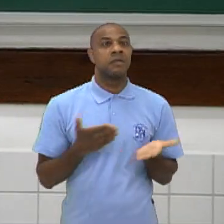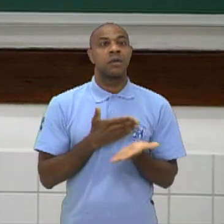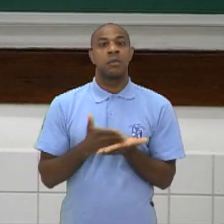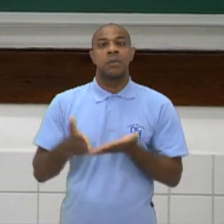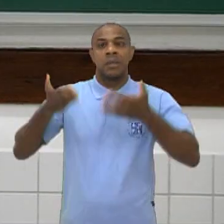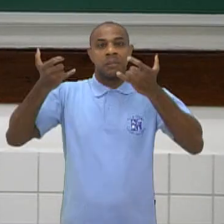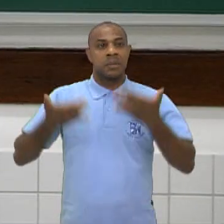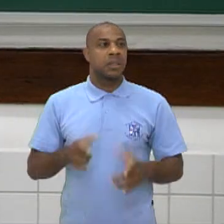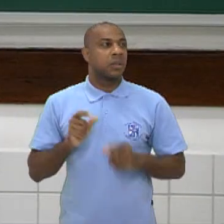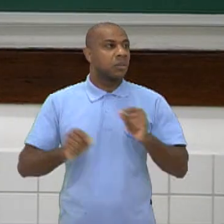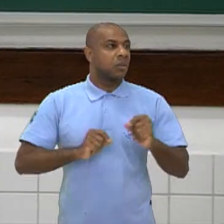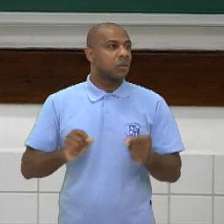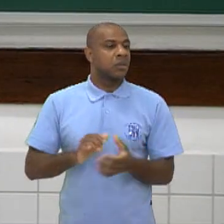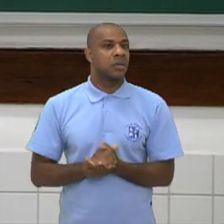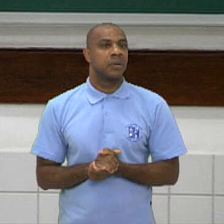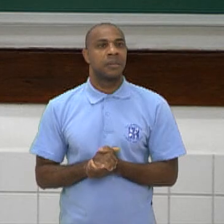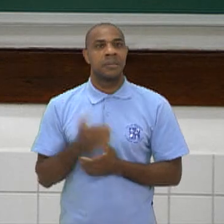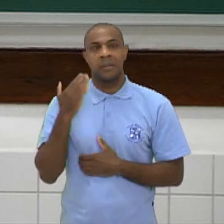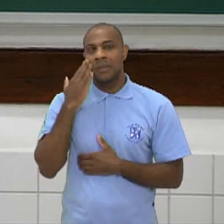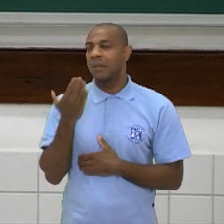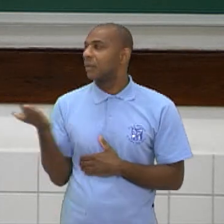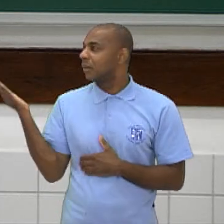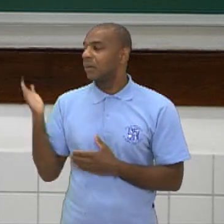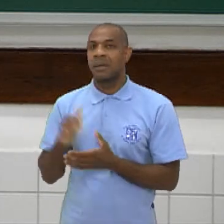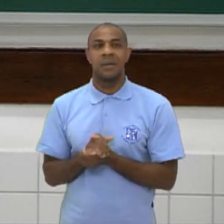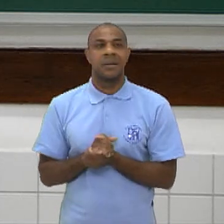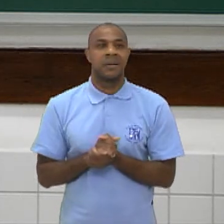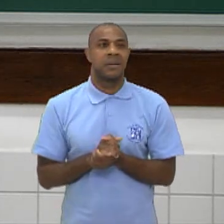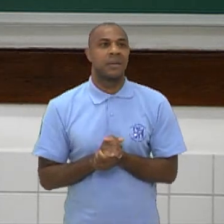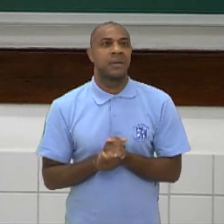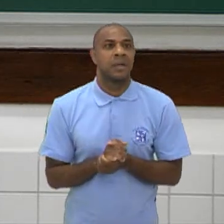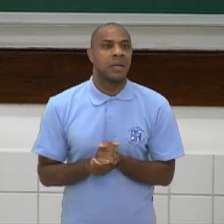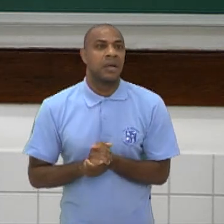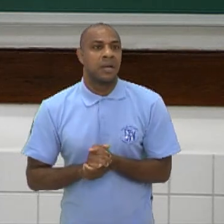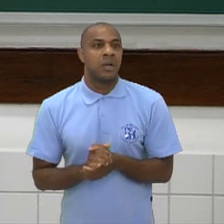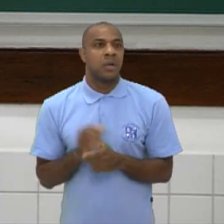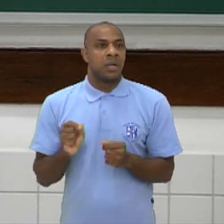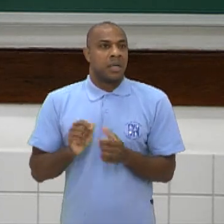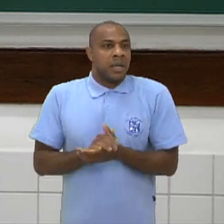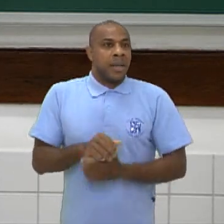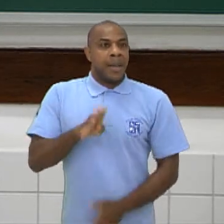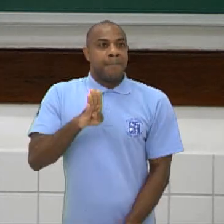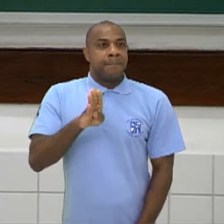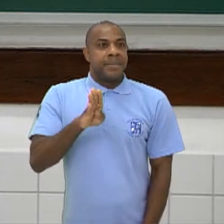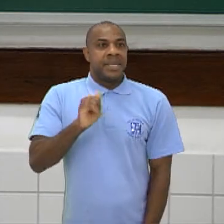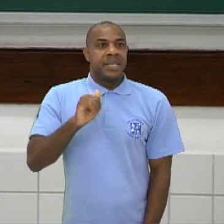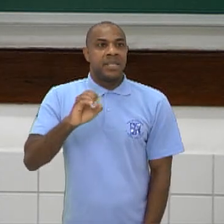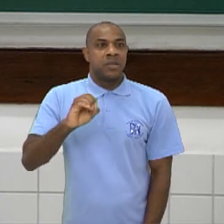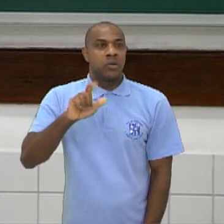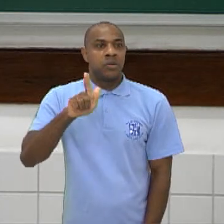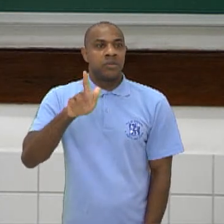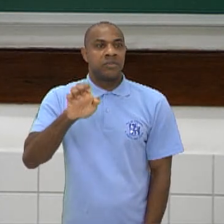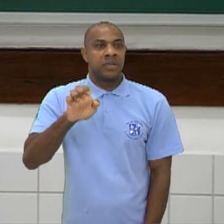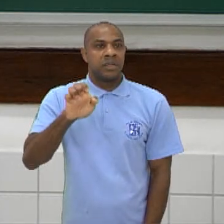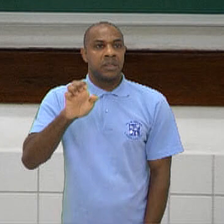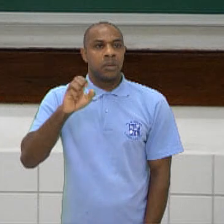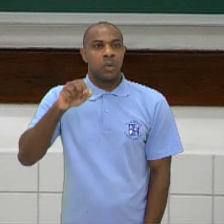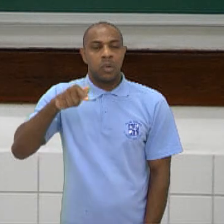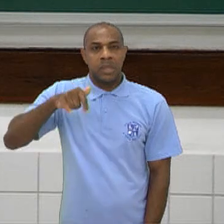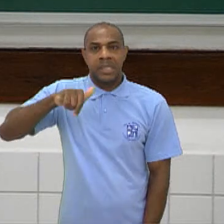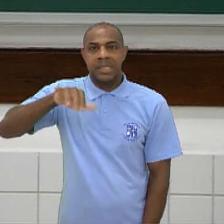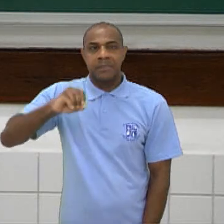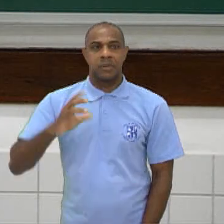falar hoje ciclos biogeoquímicos. Primeira aula, a gente vai ter 3 aulas sobre isso. Hoje a gente vai falar do carbono e